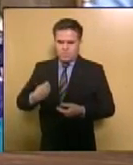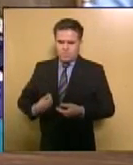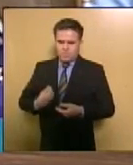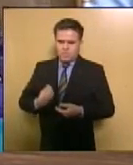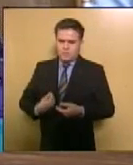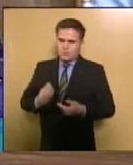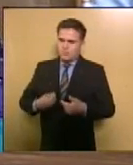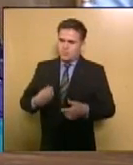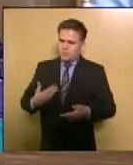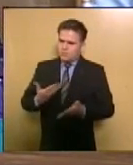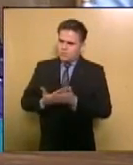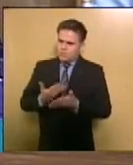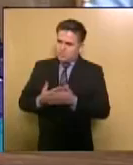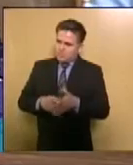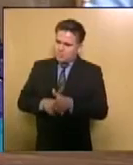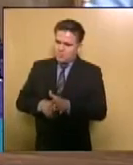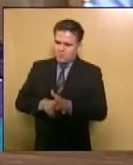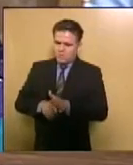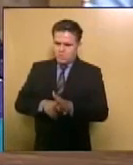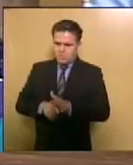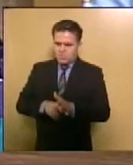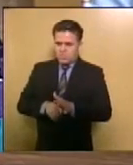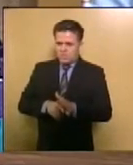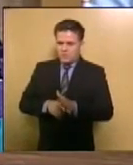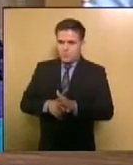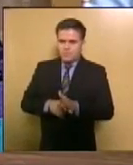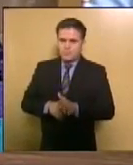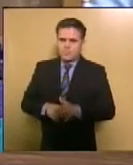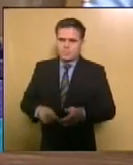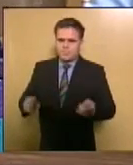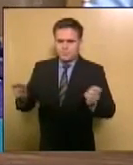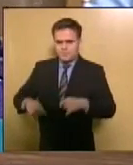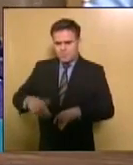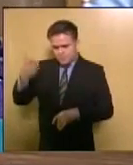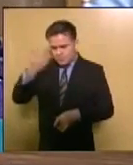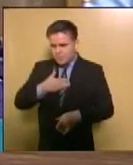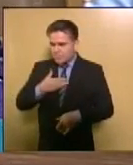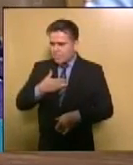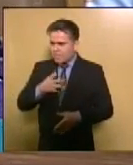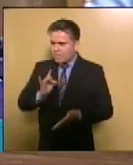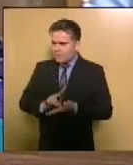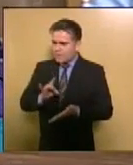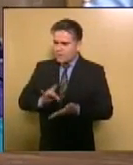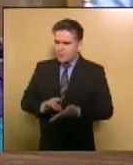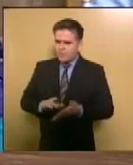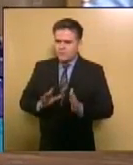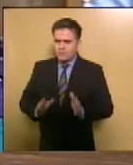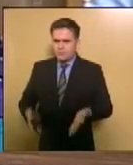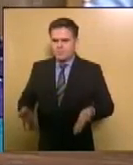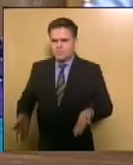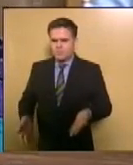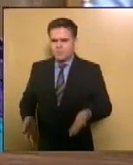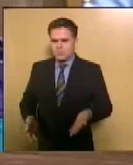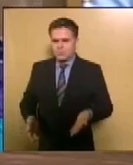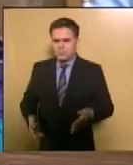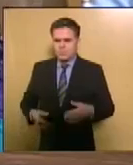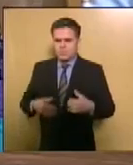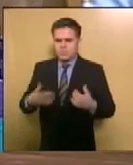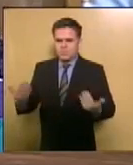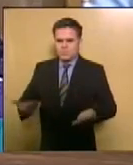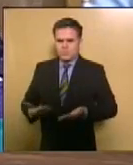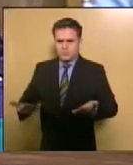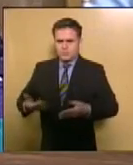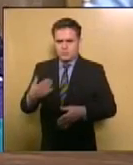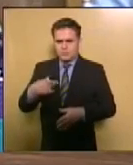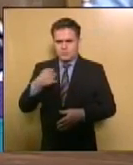não existia nenhum estudo não existia nenhum estudo científico que me comprovasse isso eu falava empiricamente e hoje